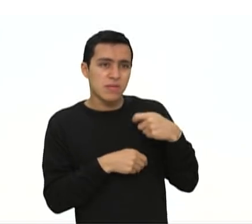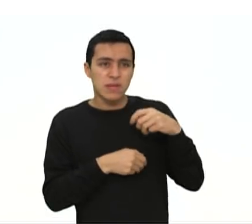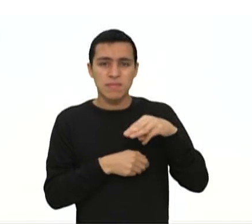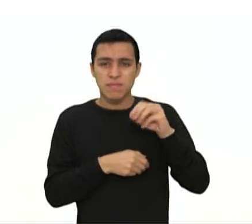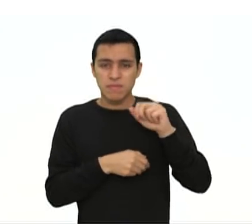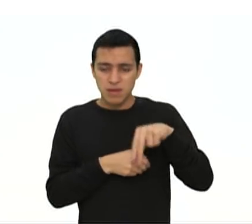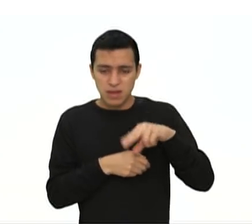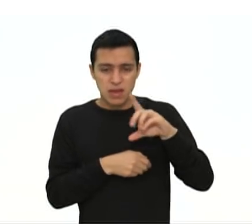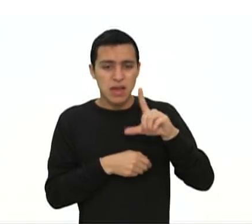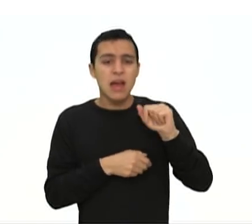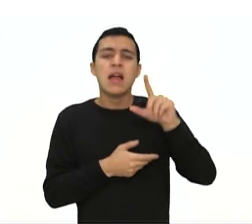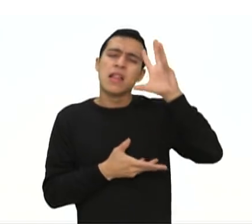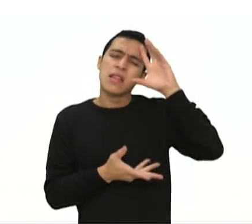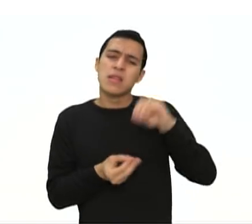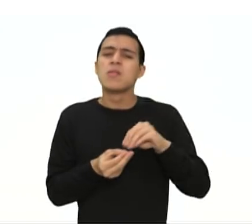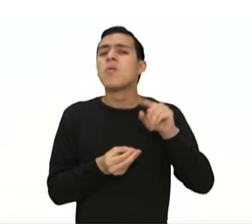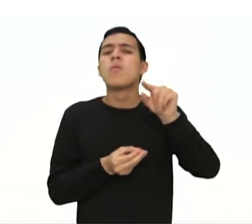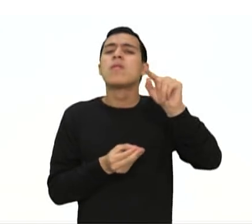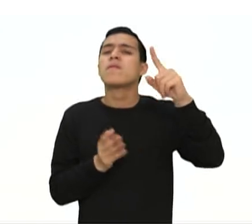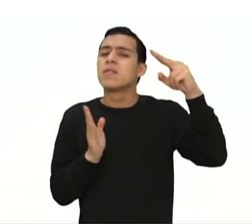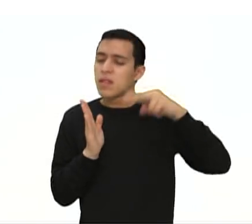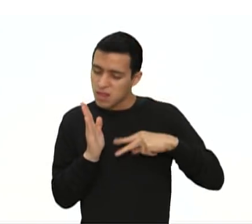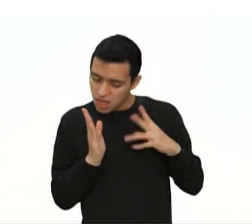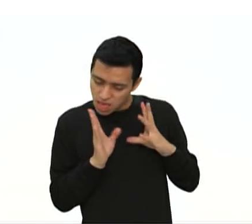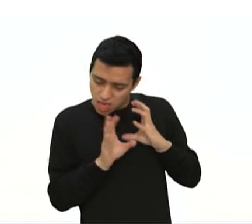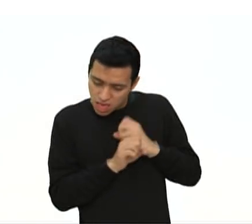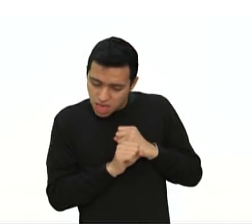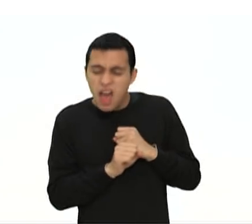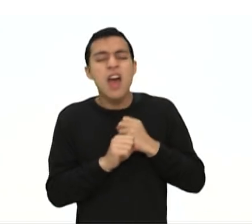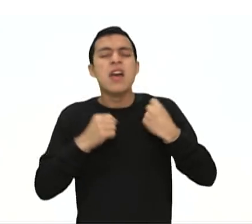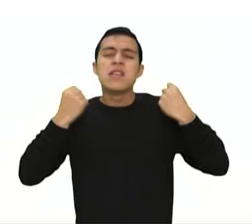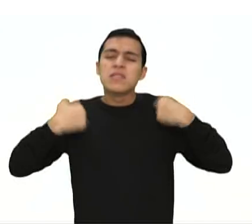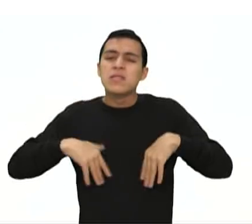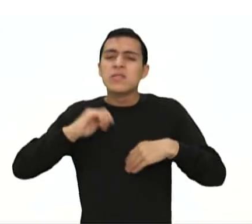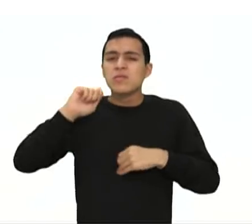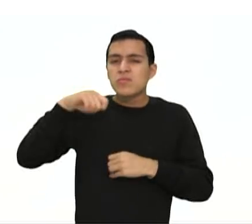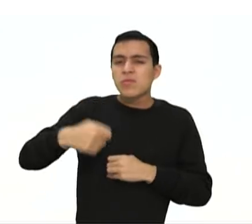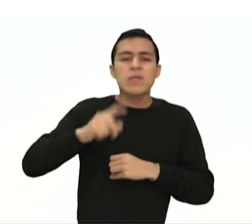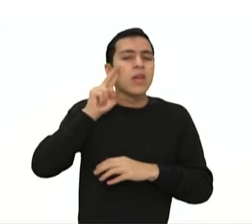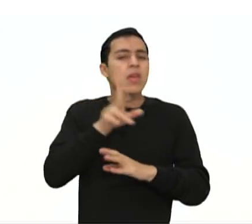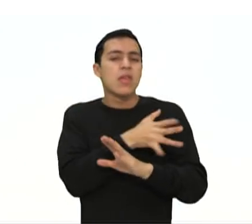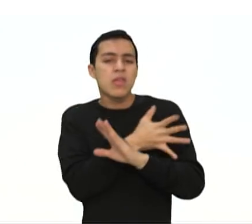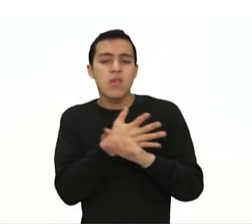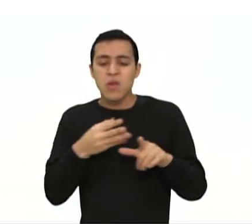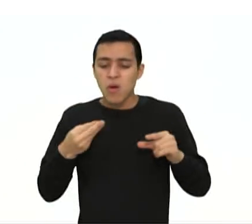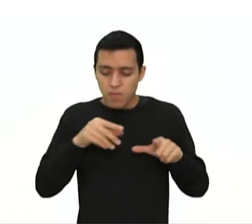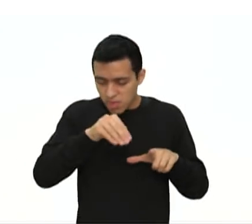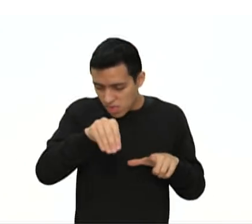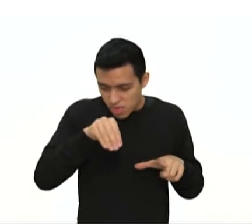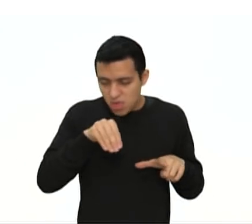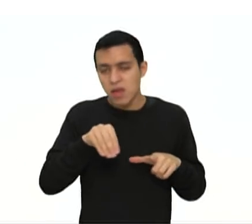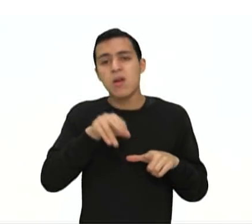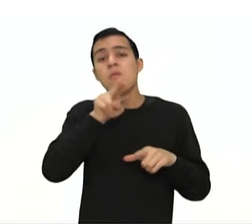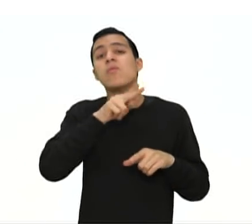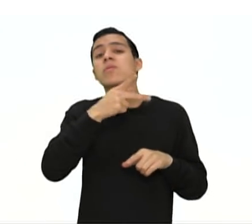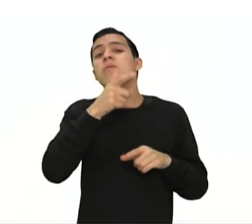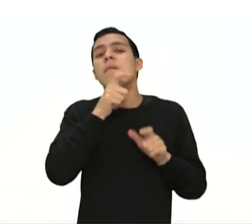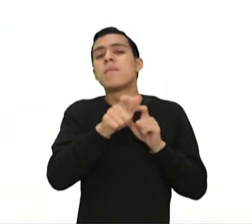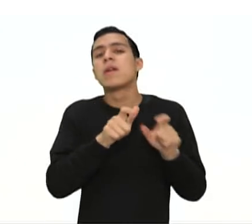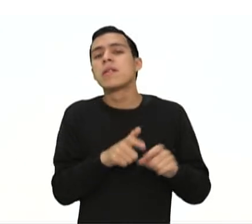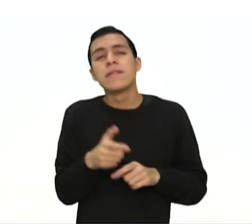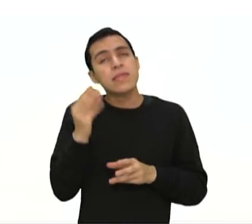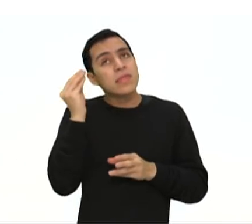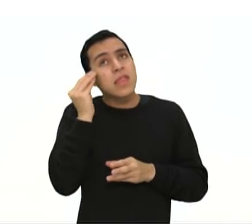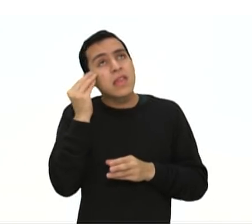faça um resumo do que você lembra em seu caderno e comente sobre a prática, a história e o tabuleiro. Use suas palavras e tente lembrar dos